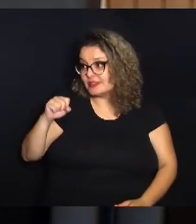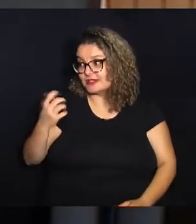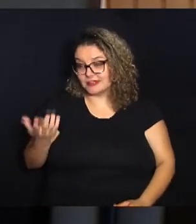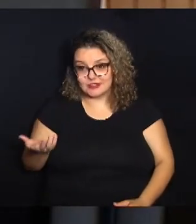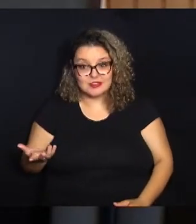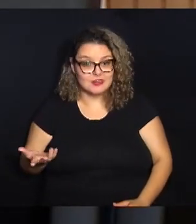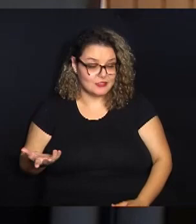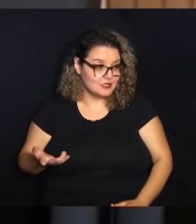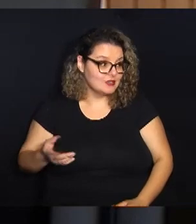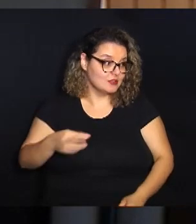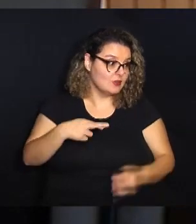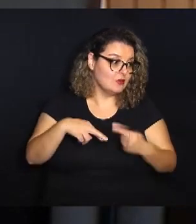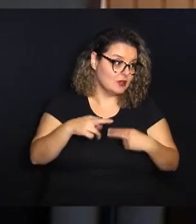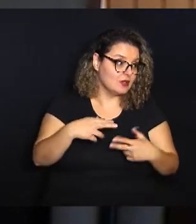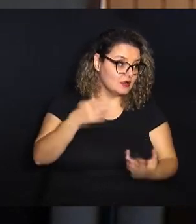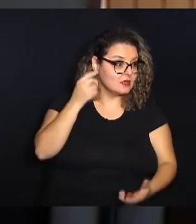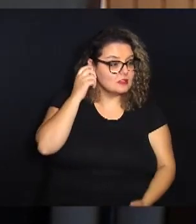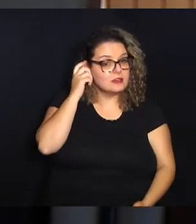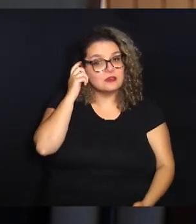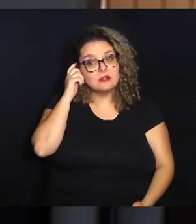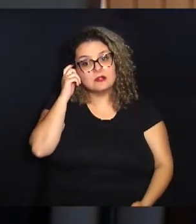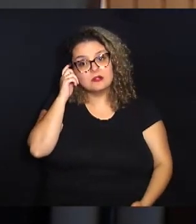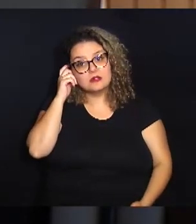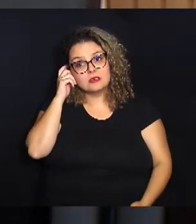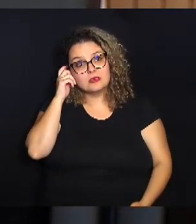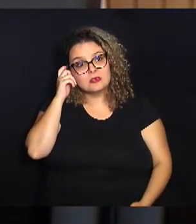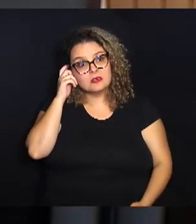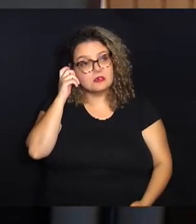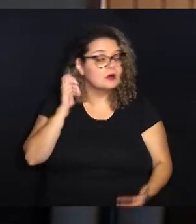diz respeito aos efeitos